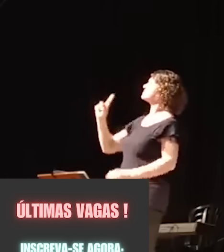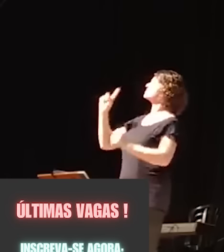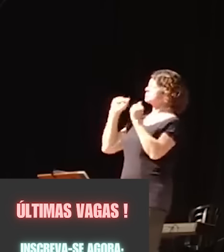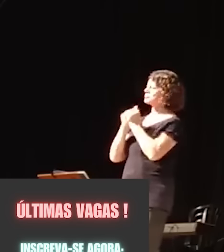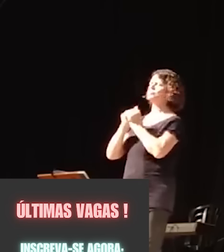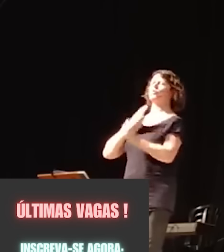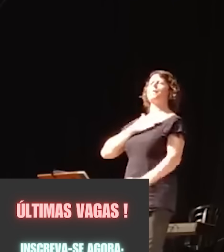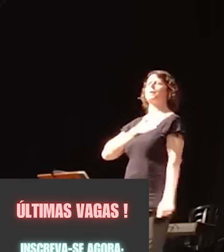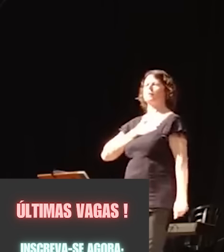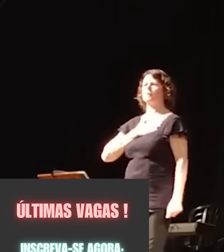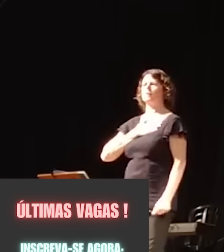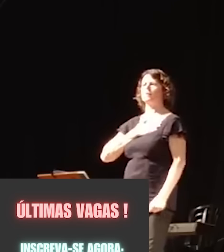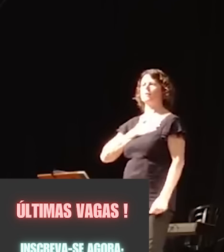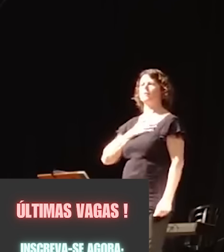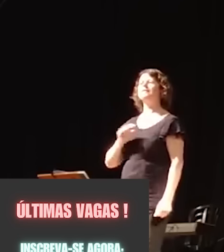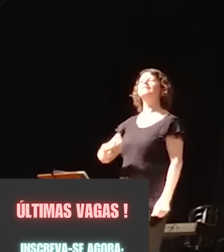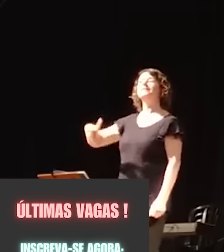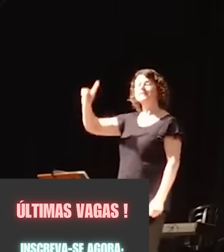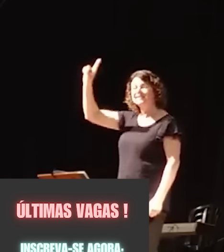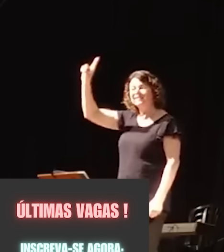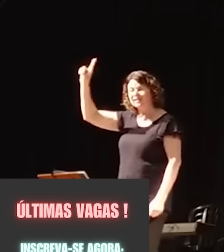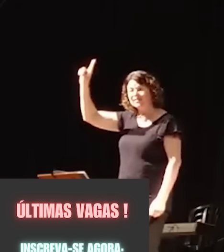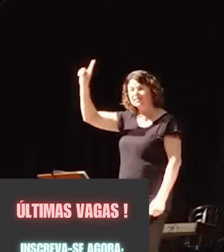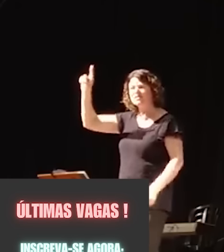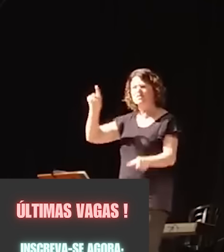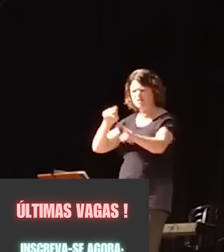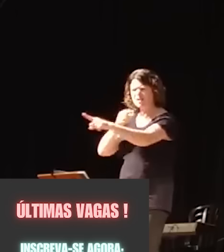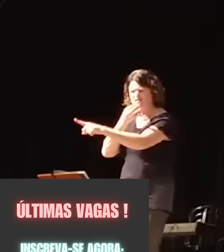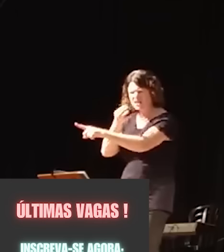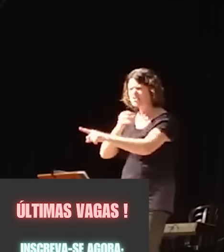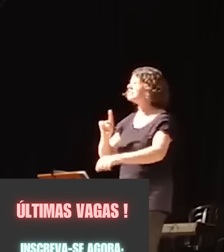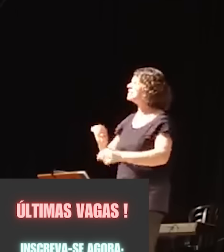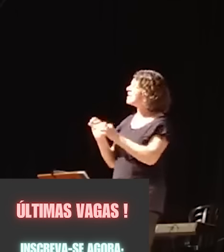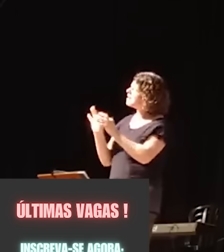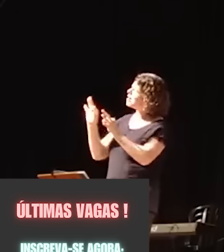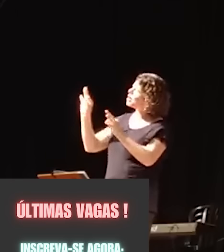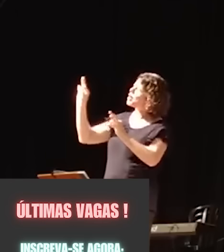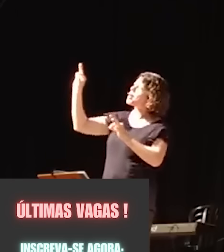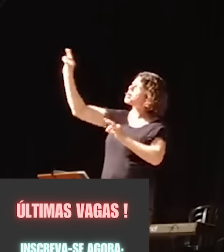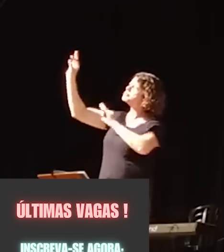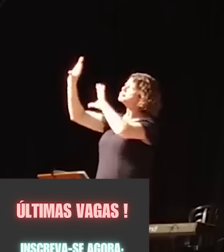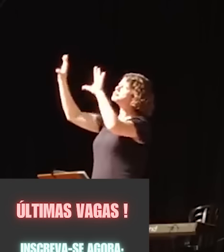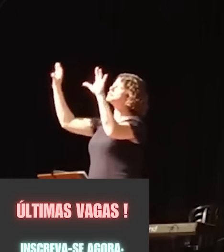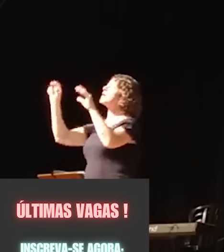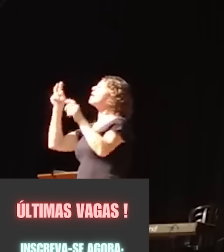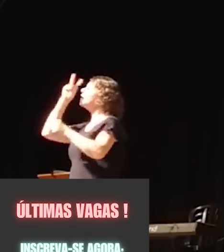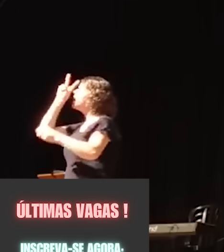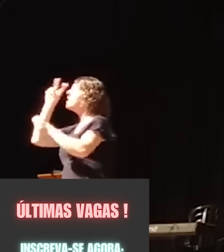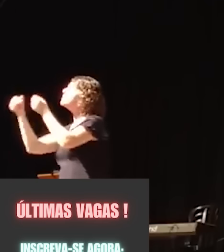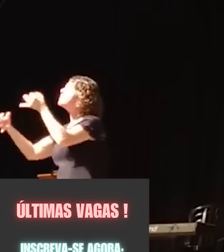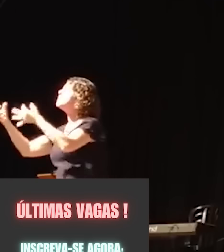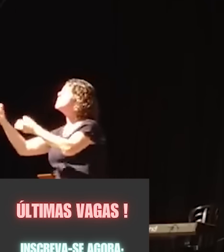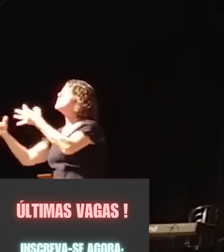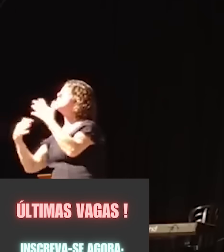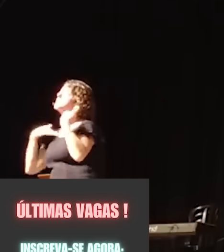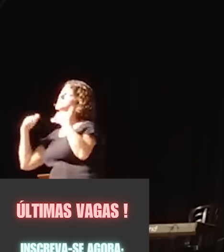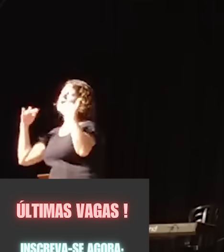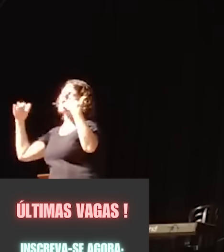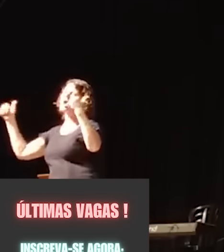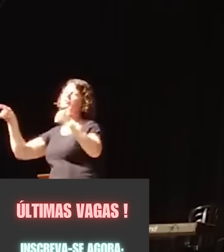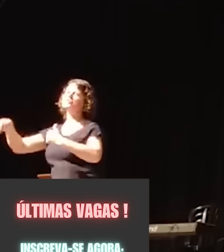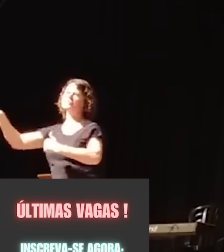céu Contando historinha para anjinho o nosso Deus ele é chamado de senhor dos exércitos